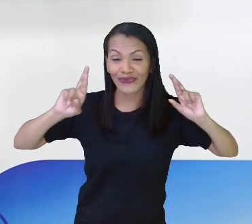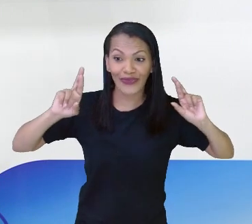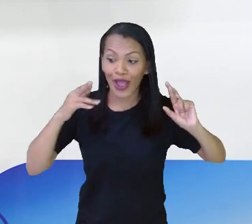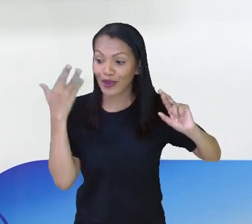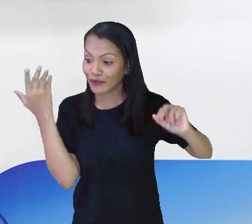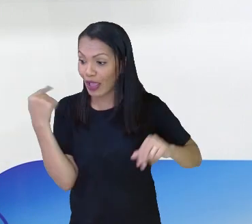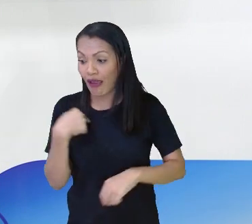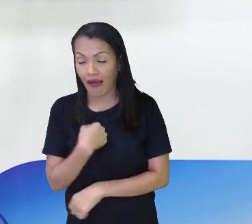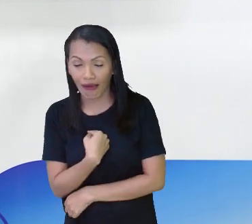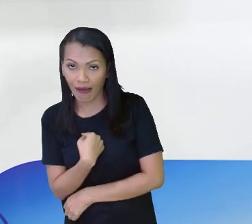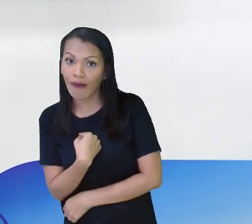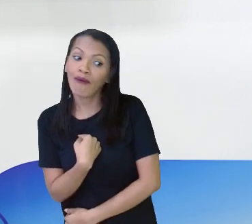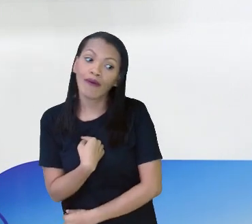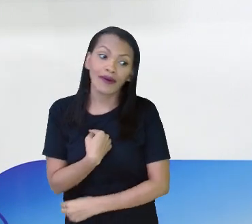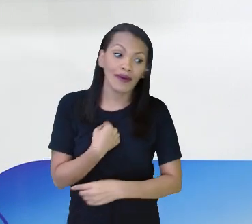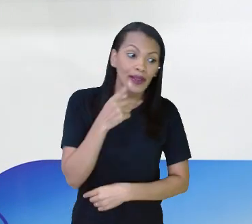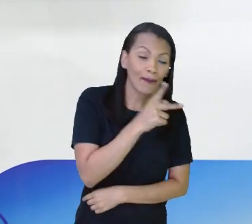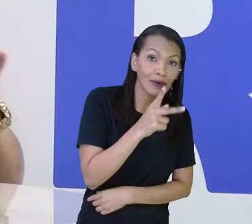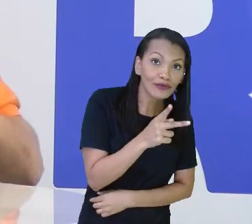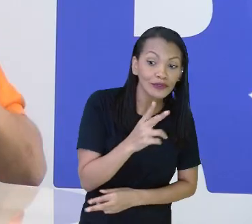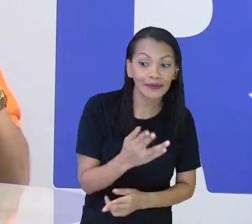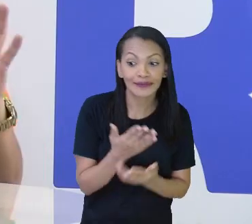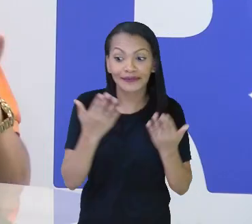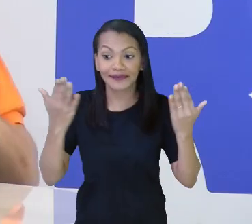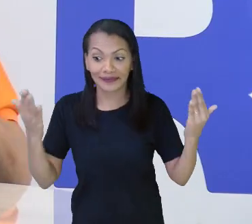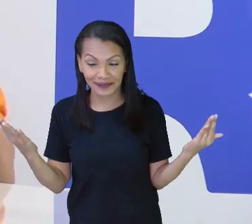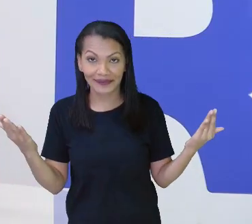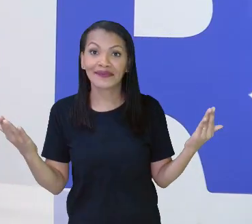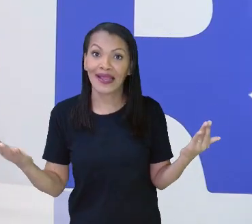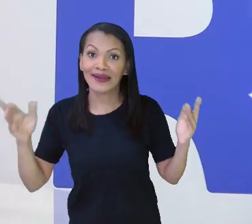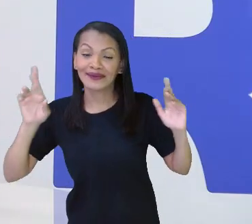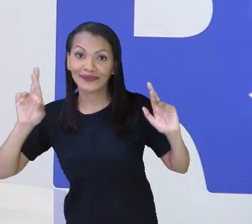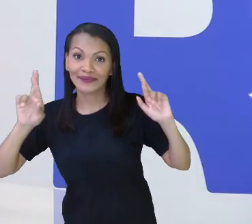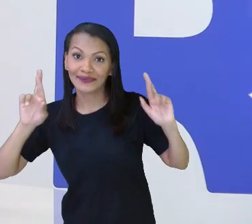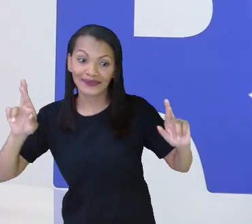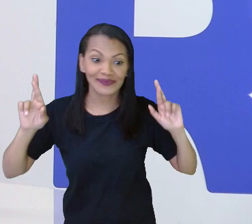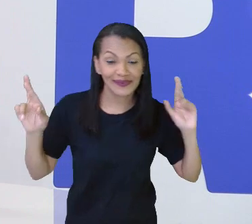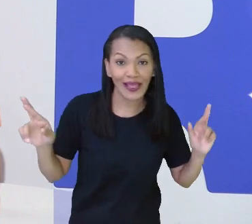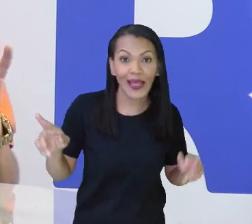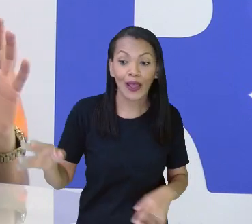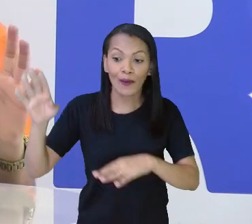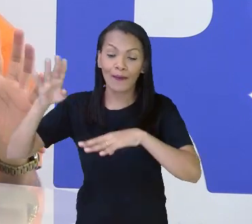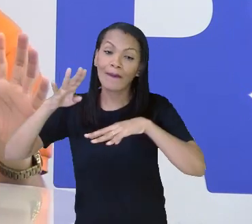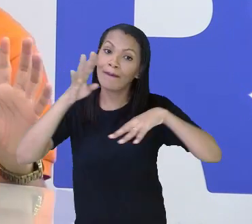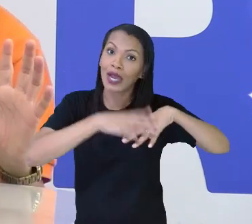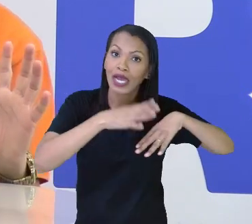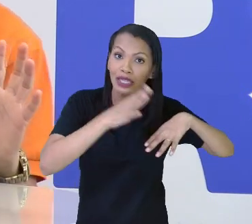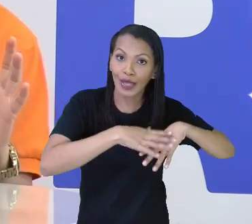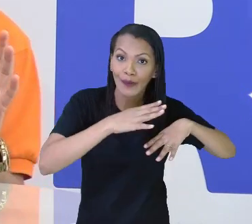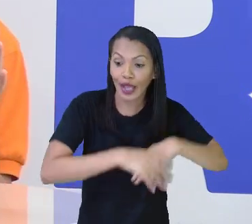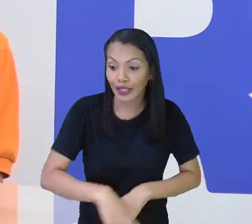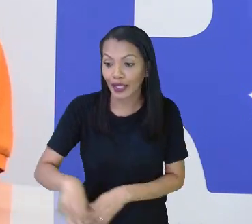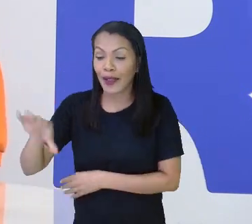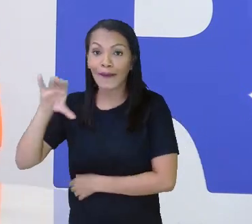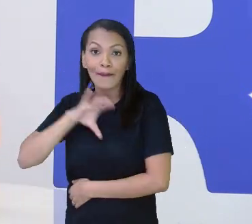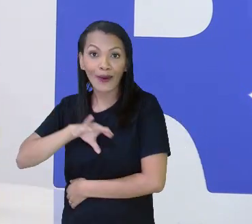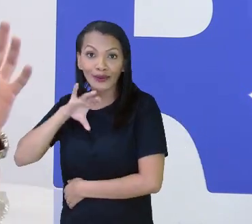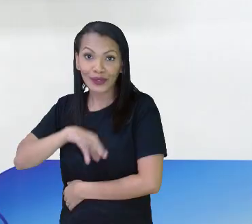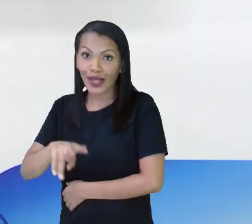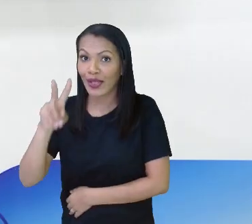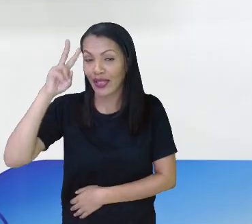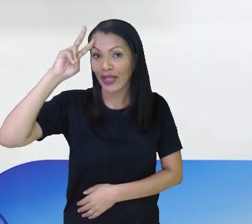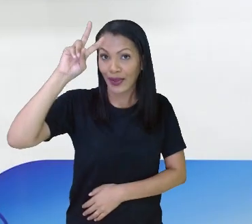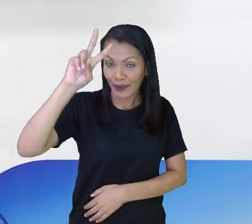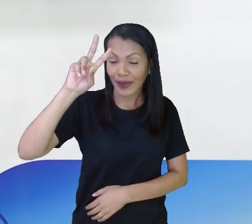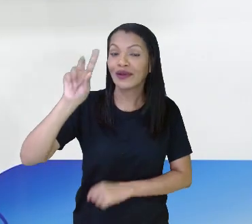entre a professora Kedma e a professora Vamos lá, Abigail. vamos dividir entre a né, torcida de vamos- matemática e a torcida de língua Isso. portuguesa, Lembrando certo? que estamos na aula